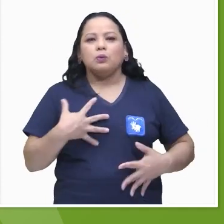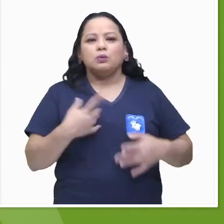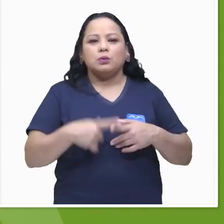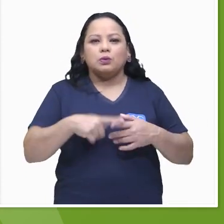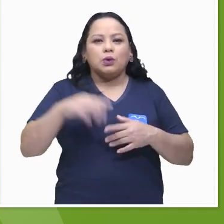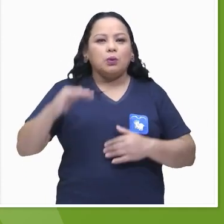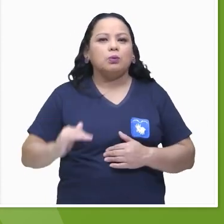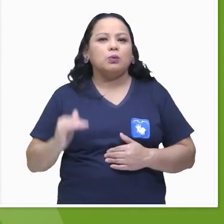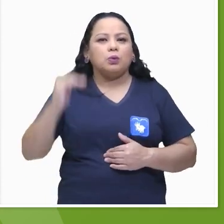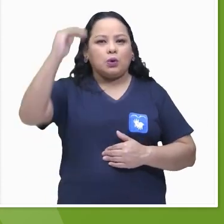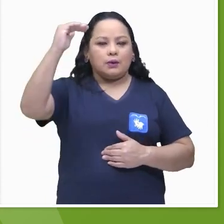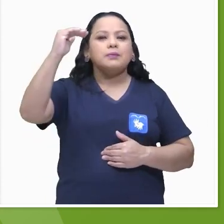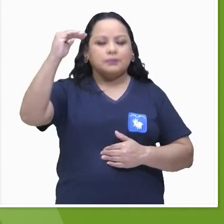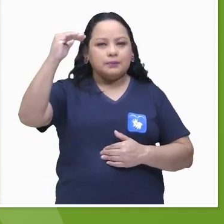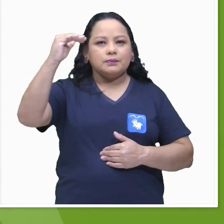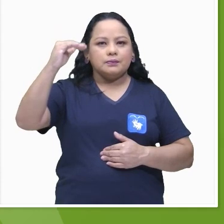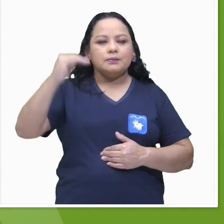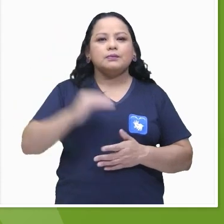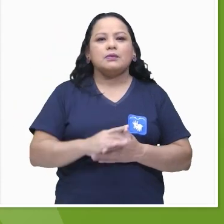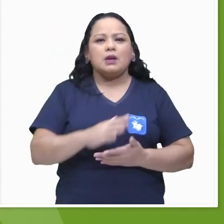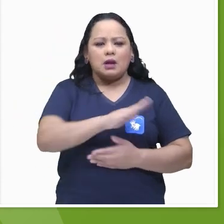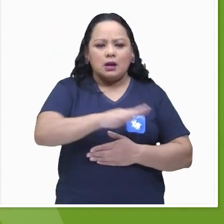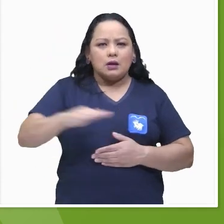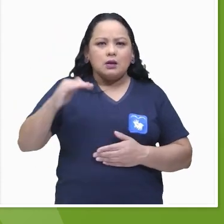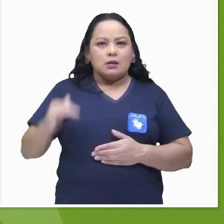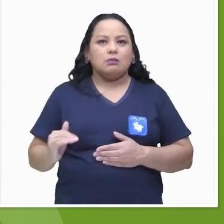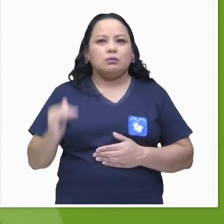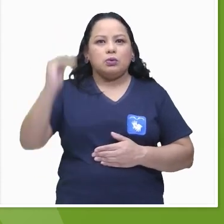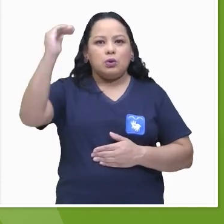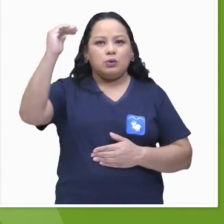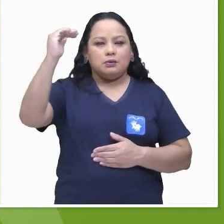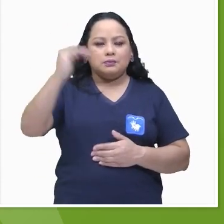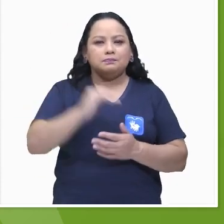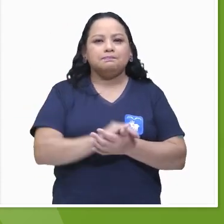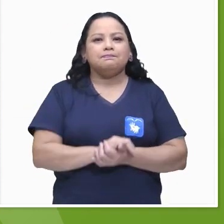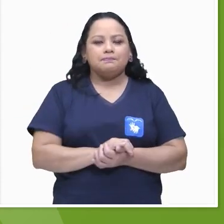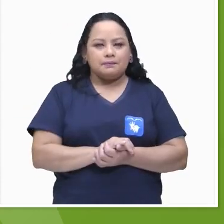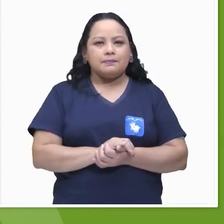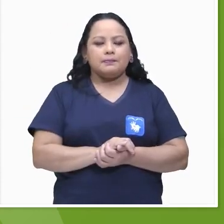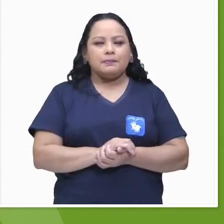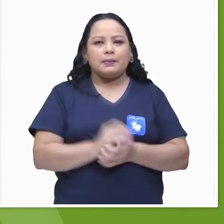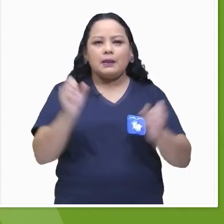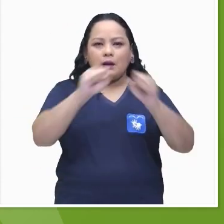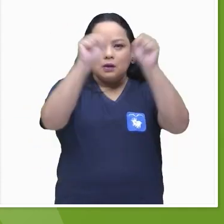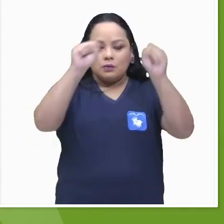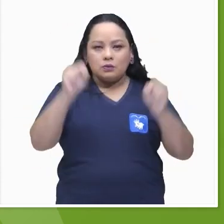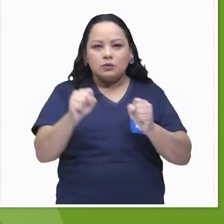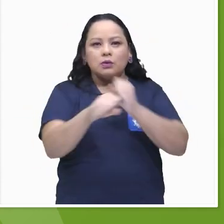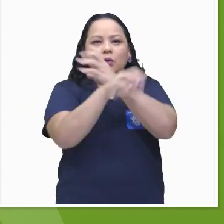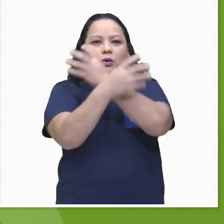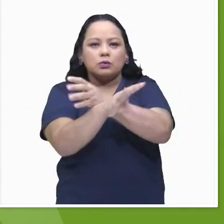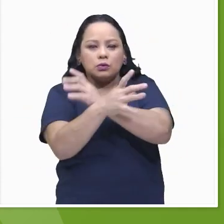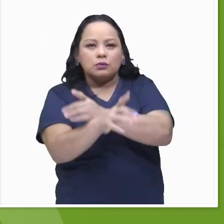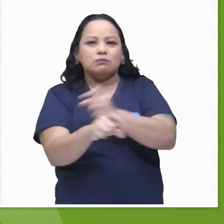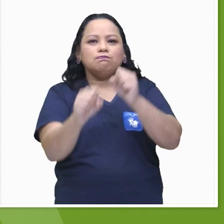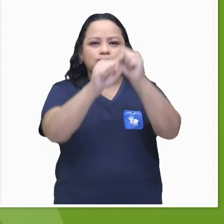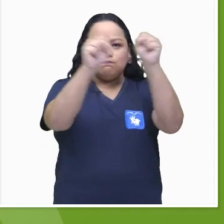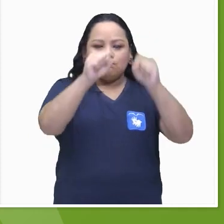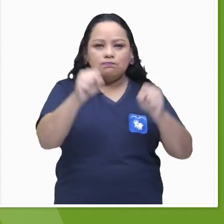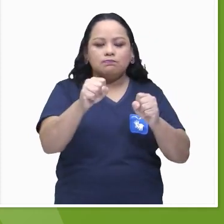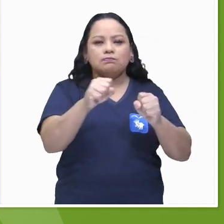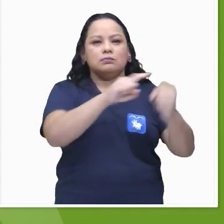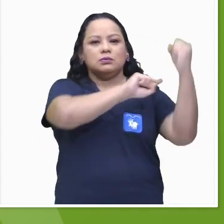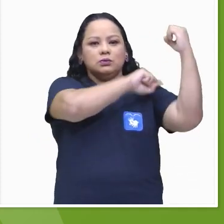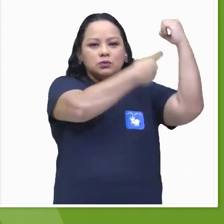de crescimento, né? A criança já aumentou ali de estatura, né? Sistema esquelético, sistema muscular. A